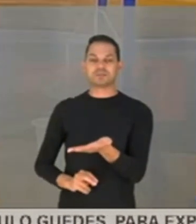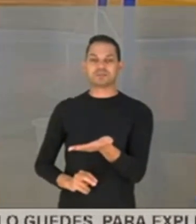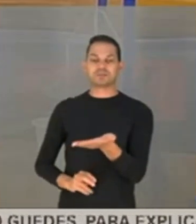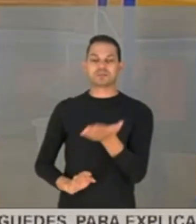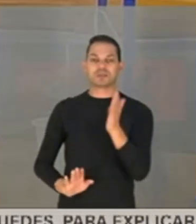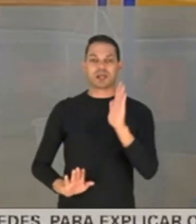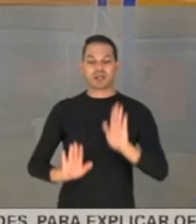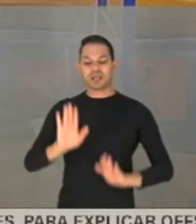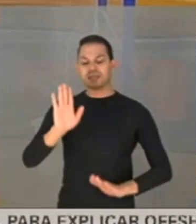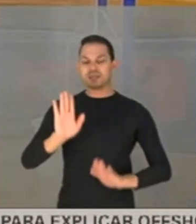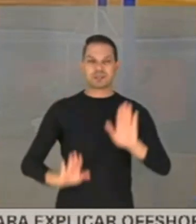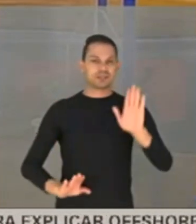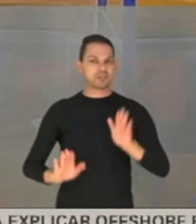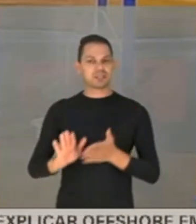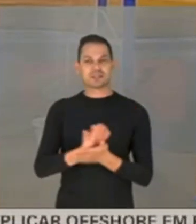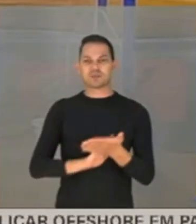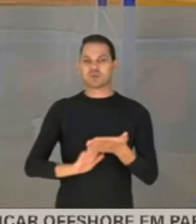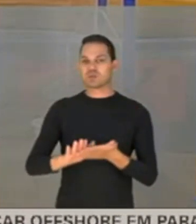de